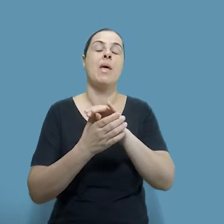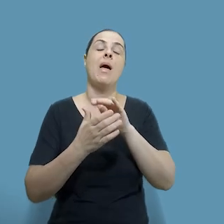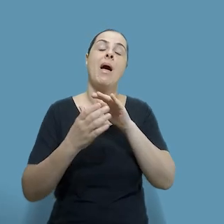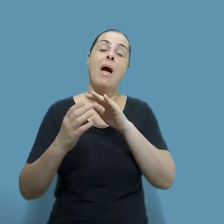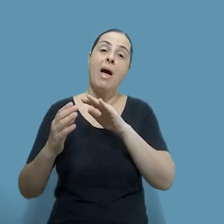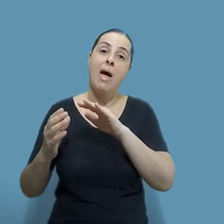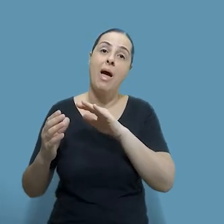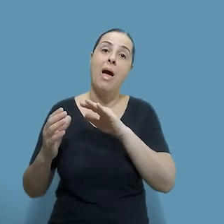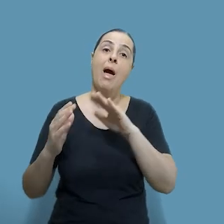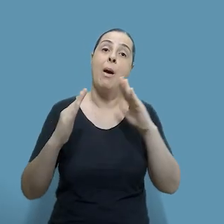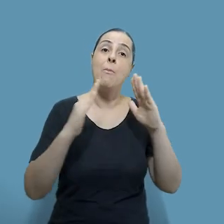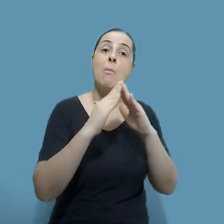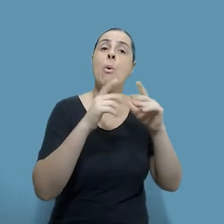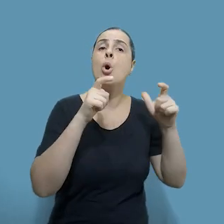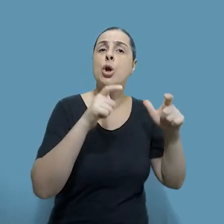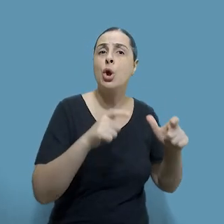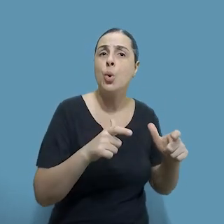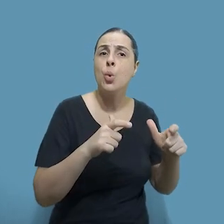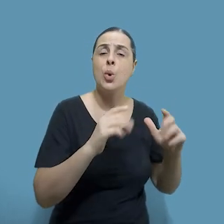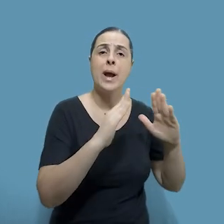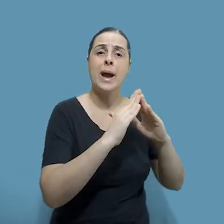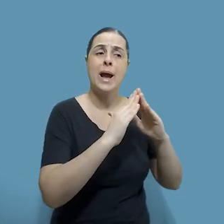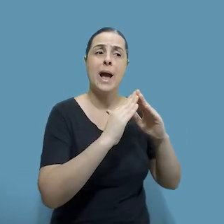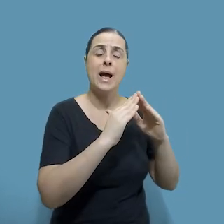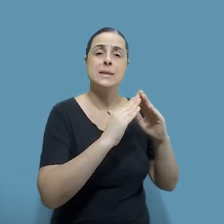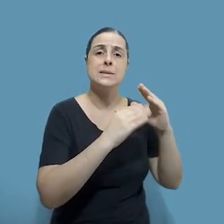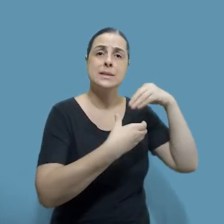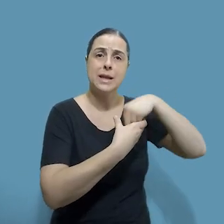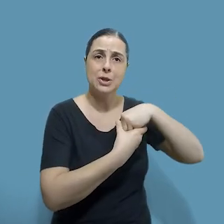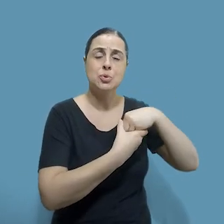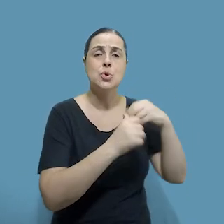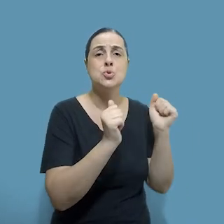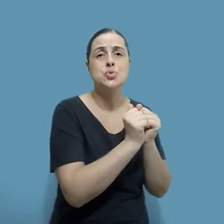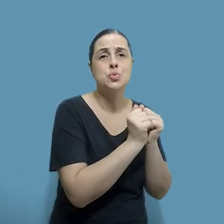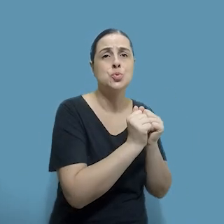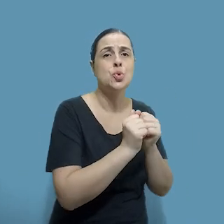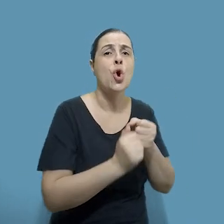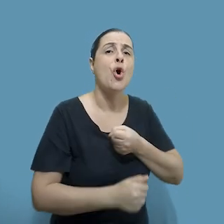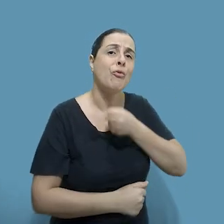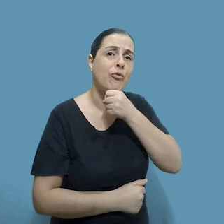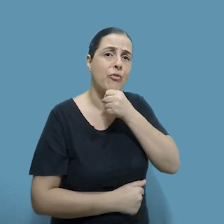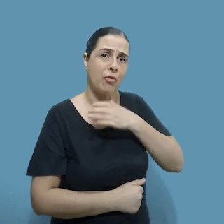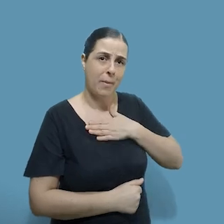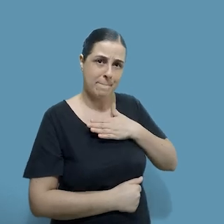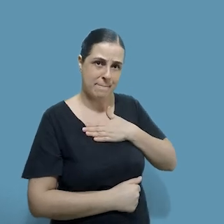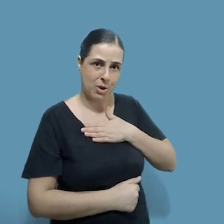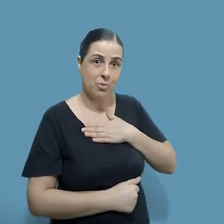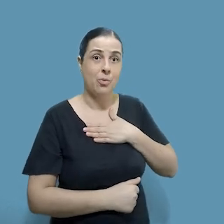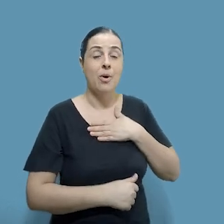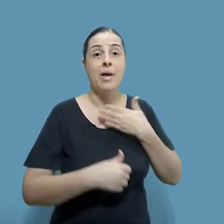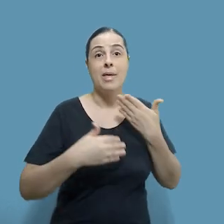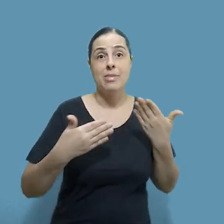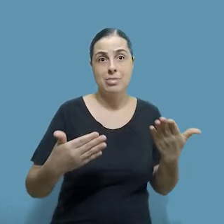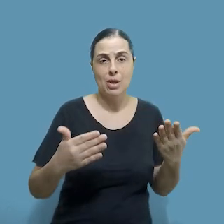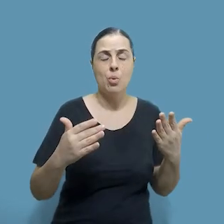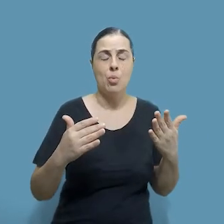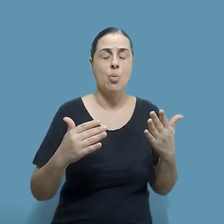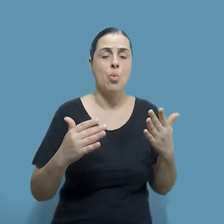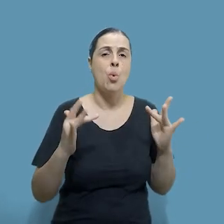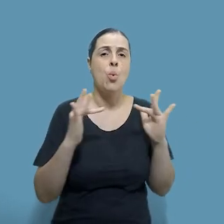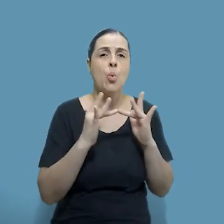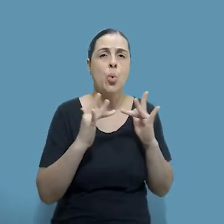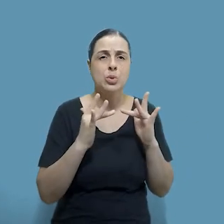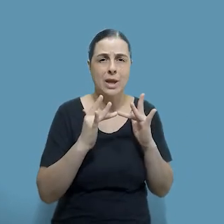a minha convivência com uma pessoa com síndrome de Down, com uma tia, né, foi desde que eu nasci.